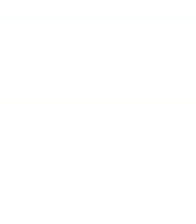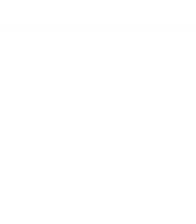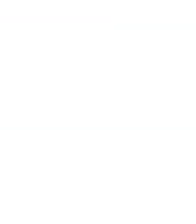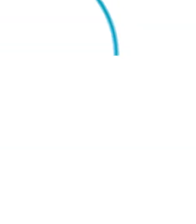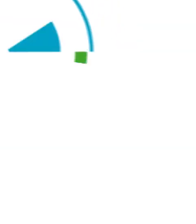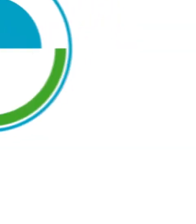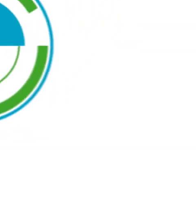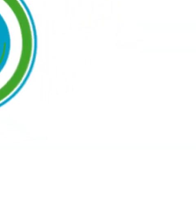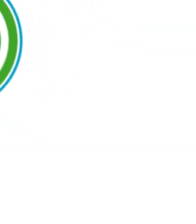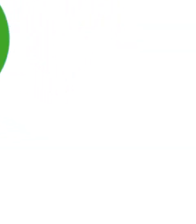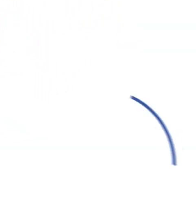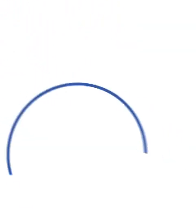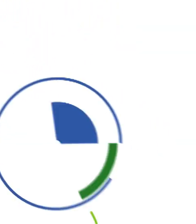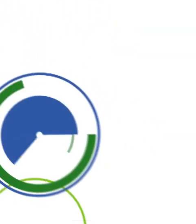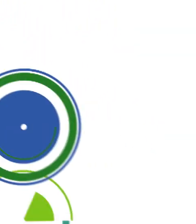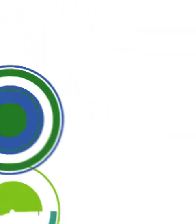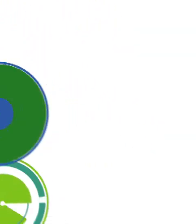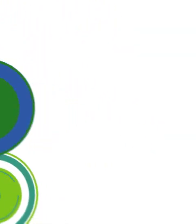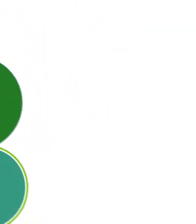e